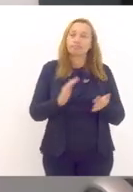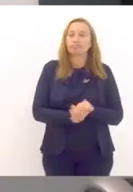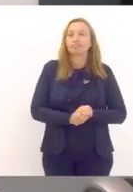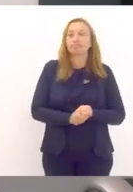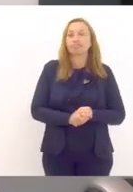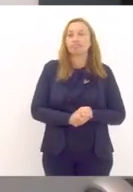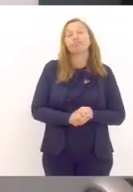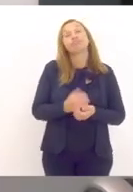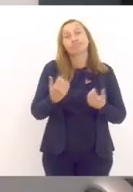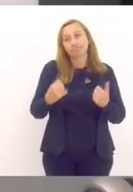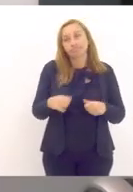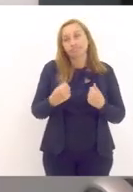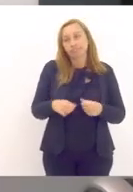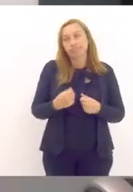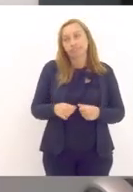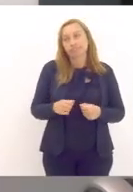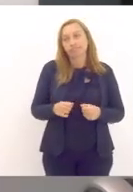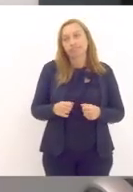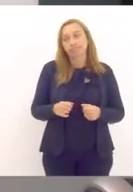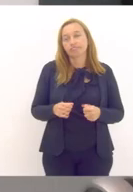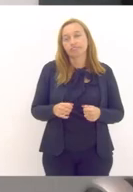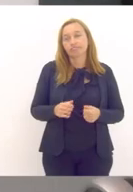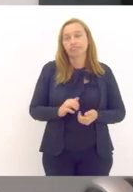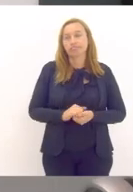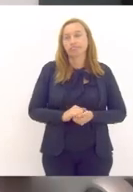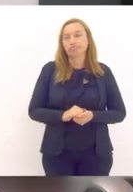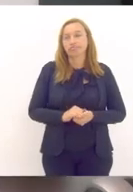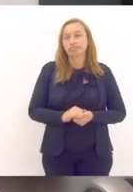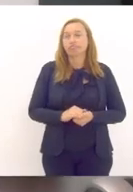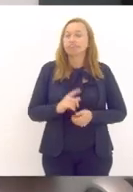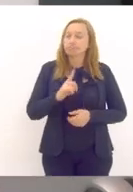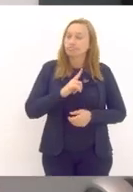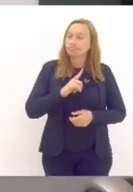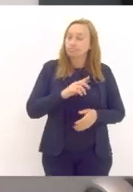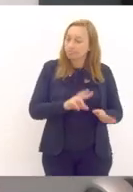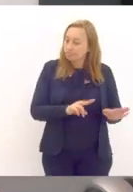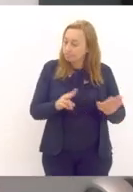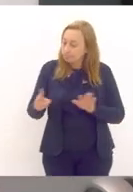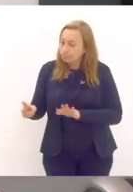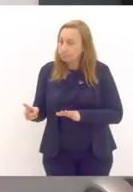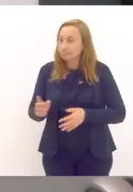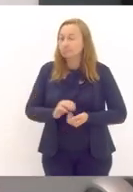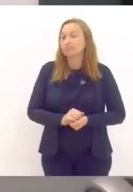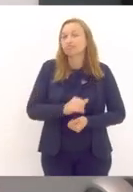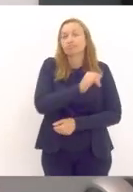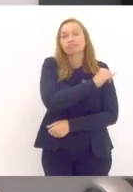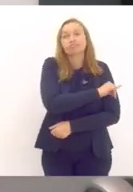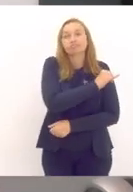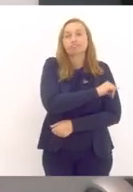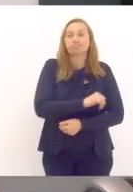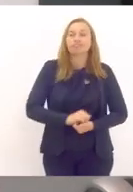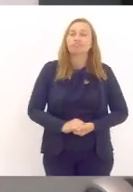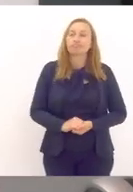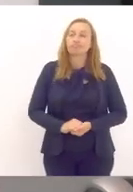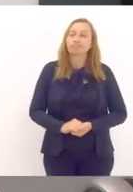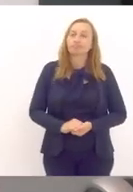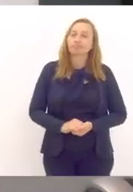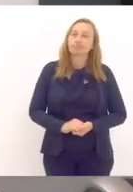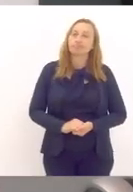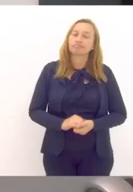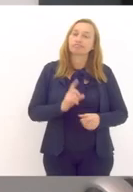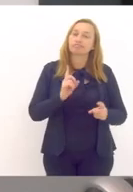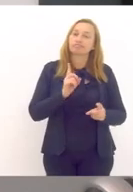aí é preciso fazer o enfrentamento. Nós temos essa semana, aqui no Rio de Janeiro, o encontro do